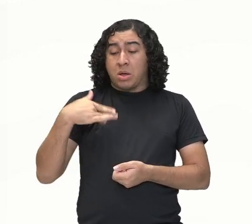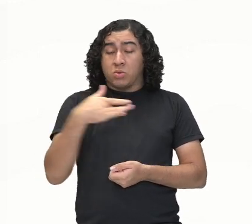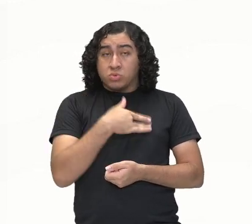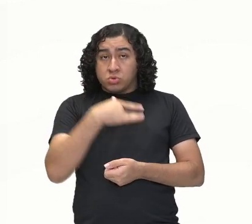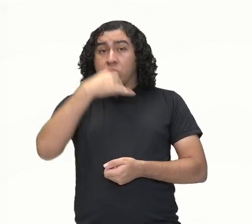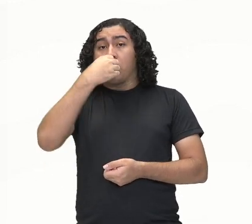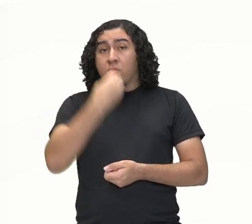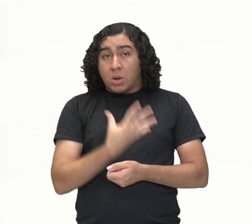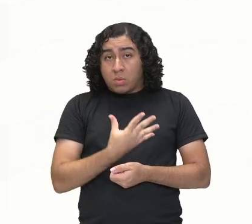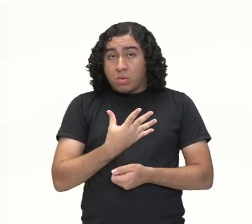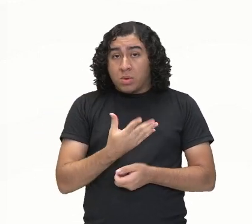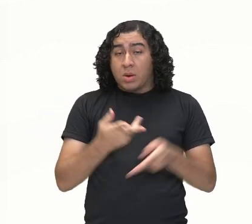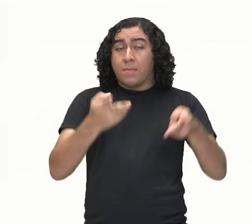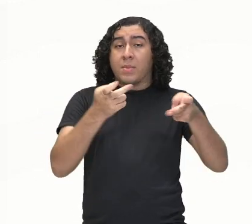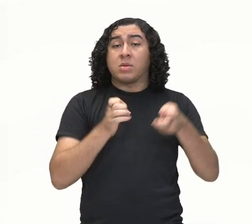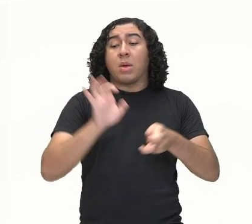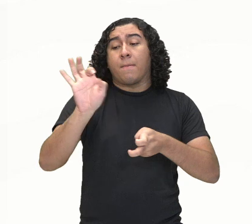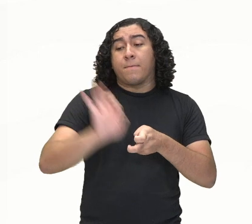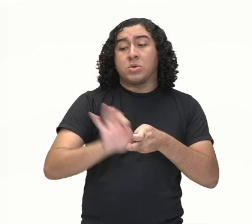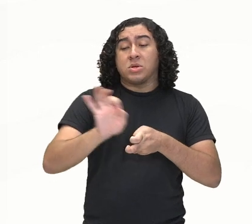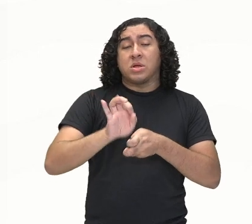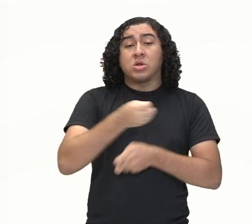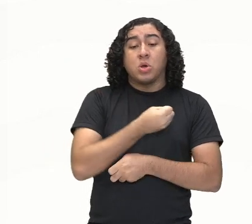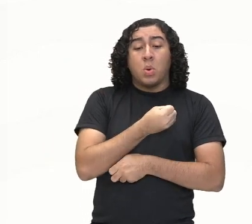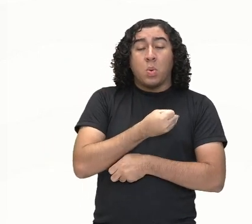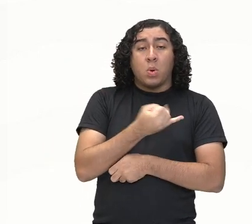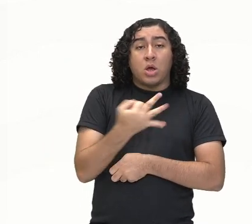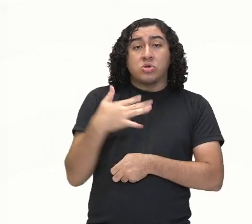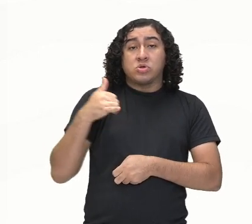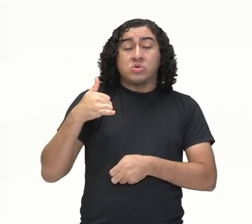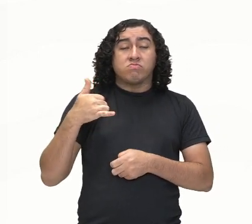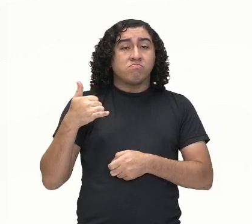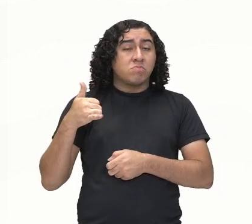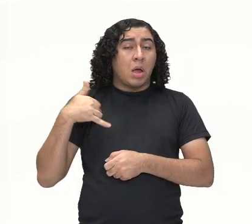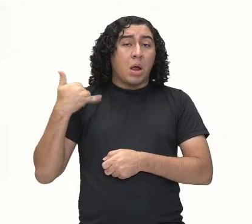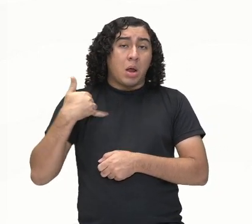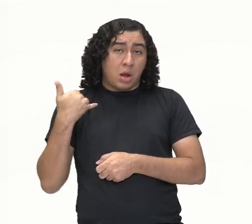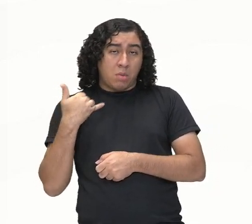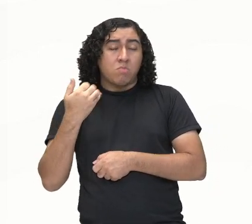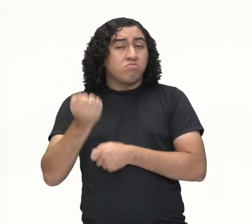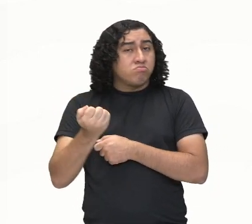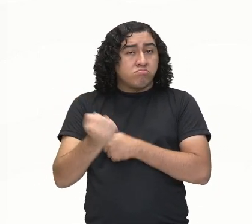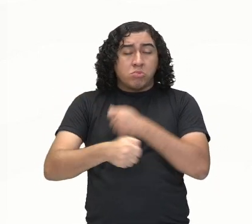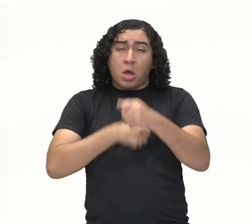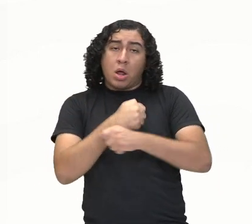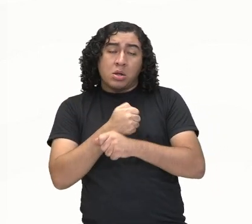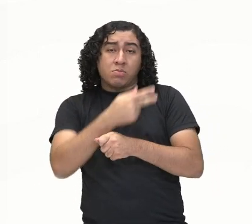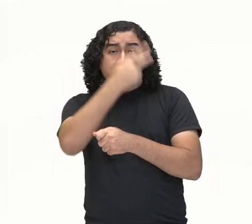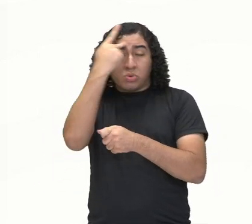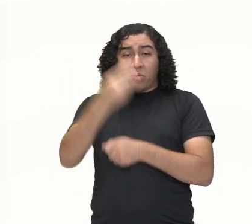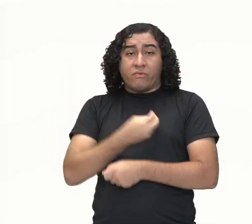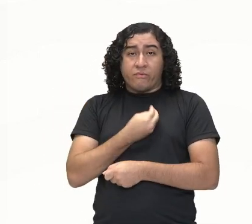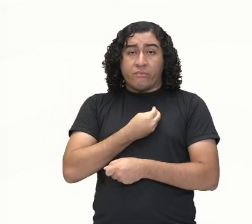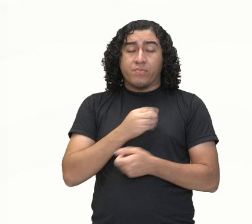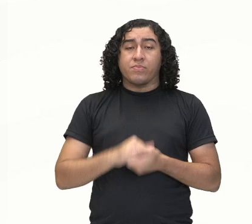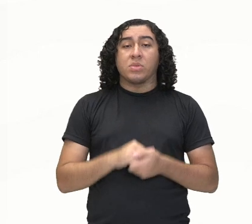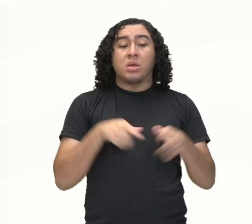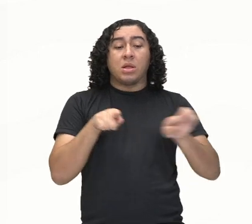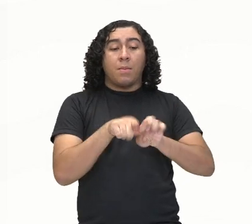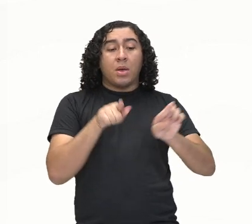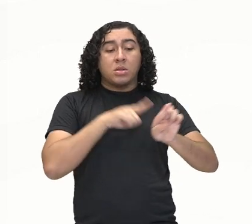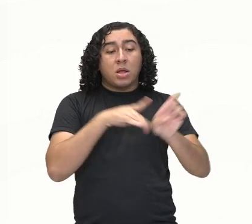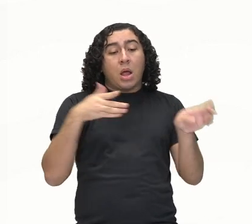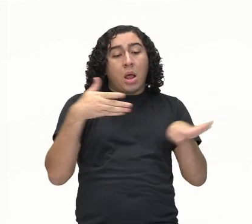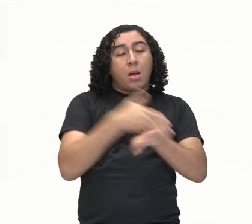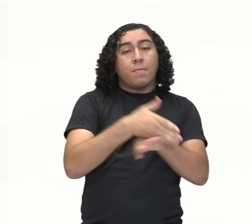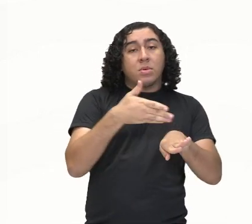observar a média ou a expectativa de vida da população. Temos o acesso ao conhecimento, em resumo,